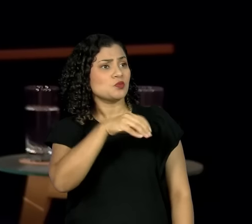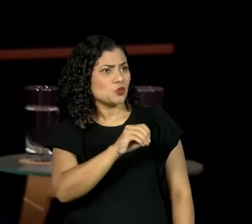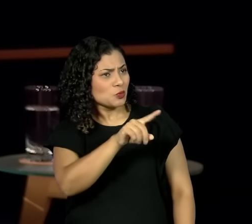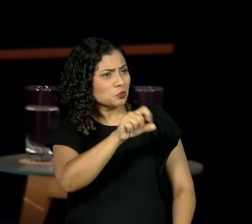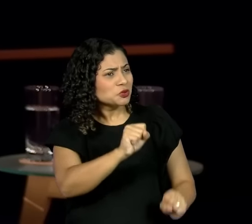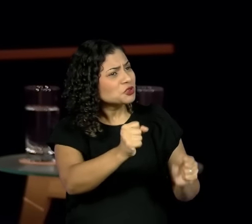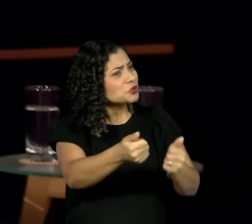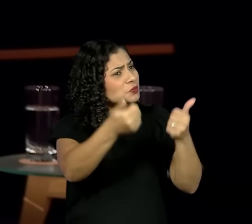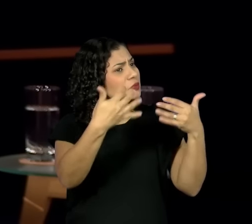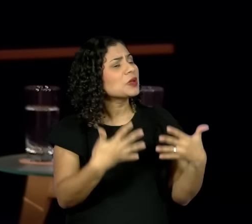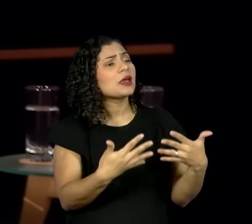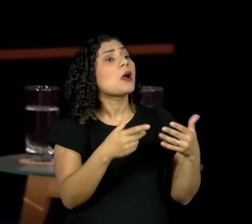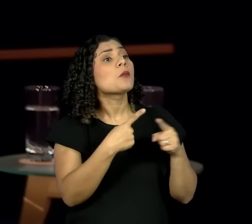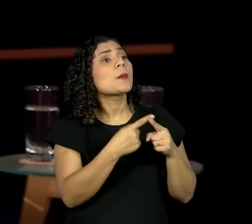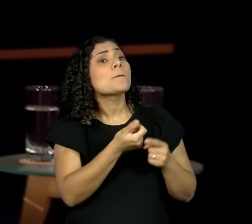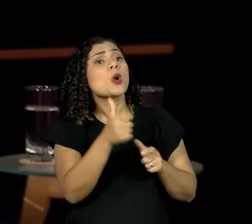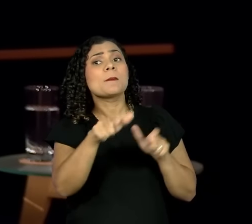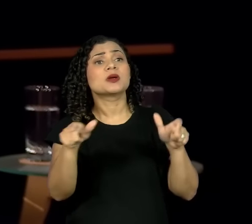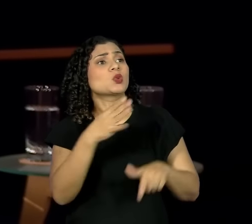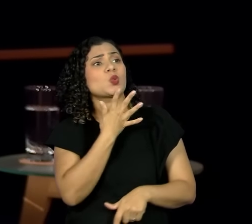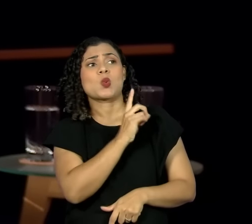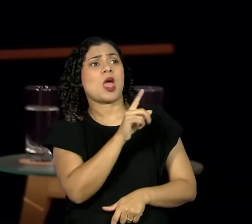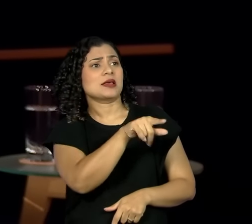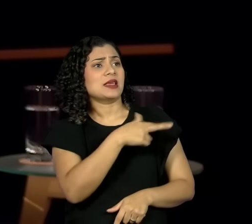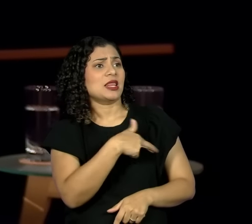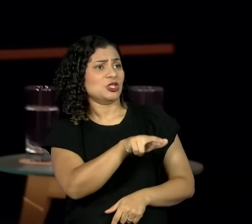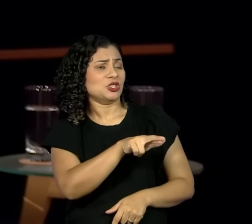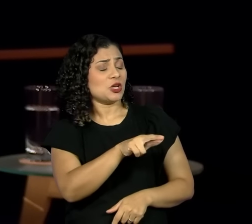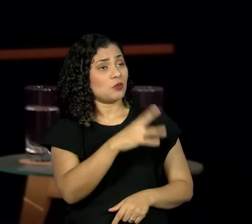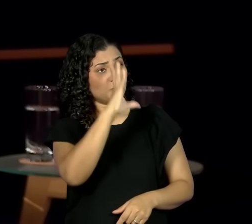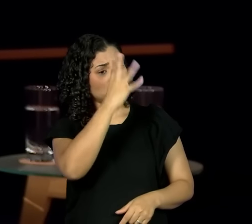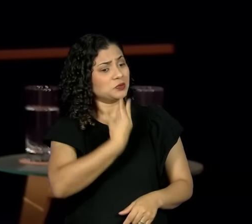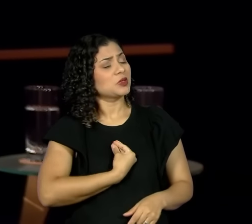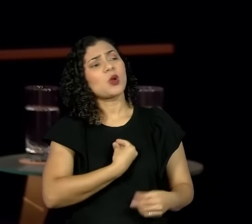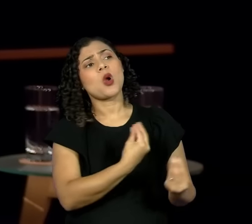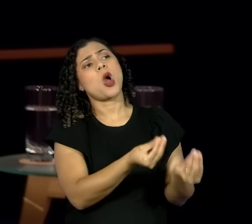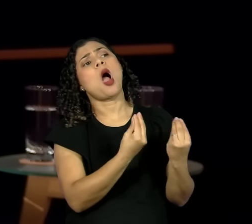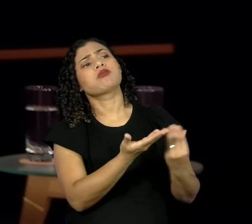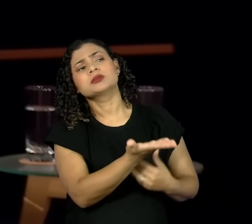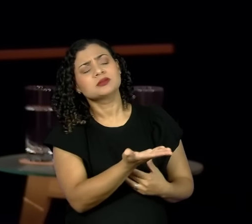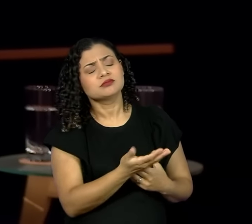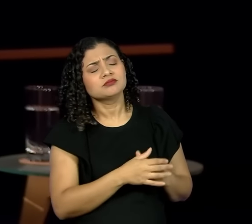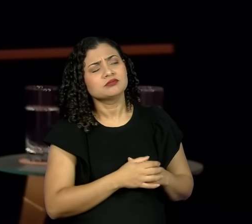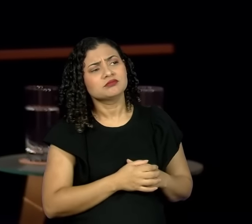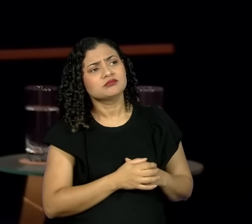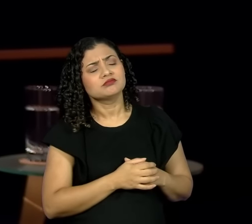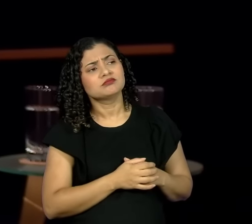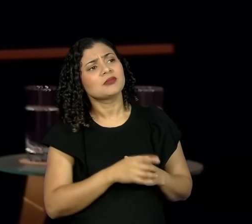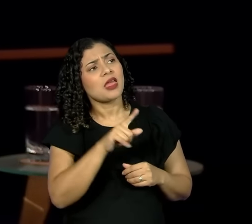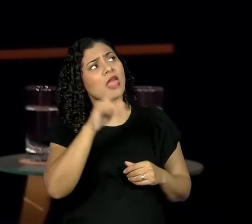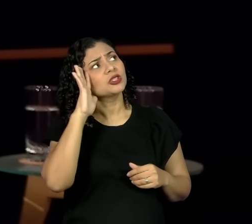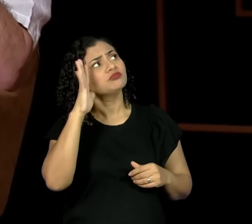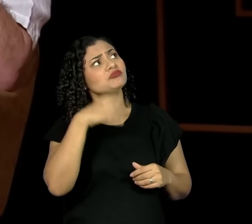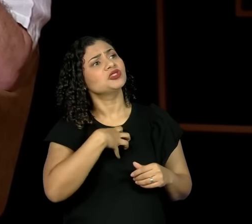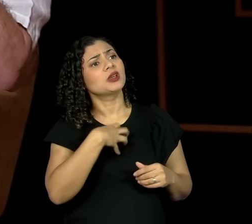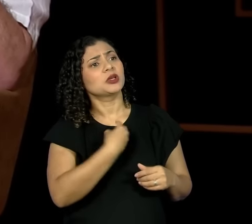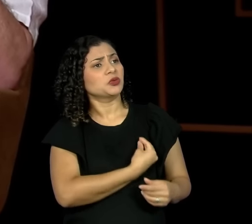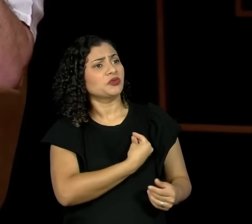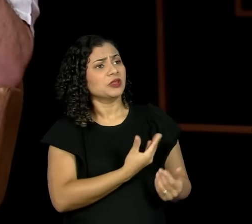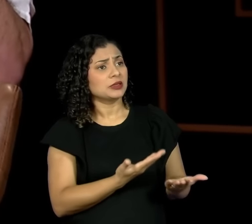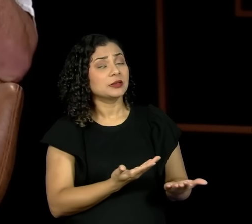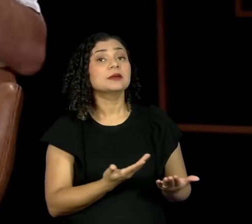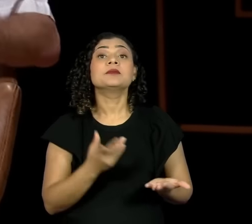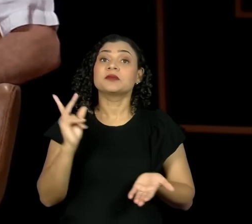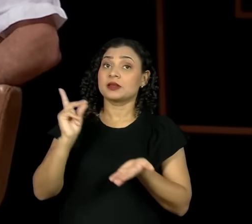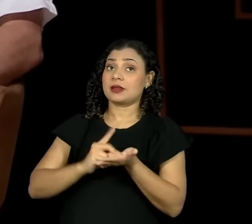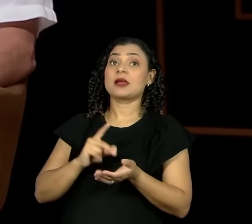poderia dizer pra gente pouca gente conhece o ifismo assim resumidamente o que é essa religião filosofia não ifá el